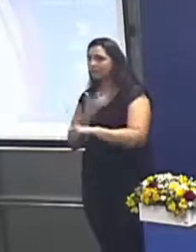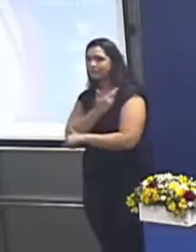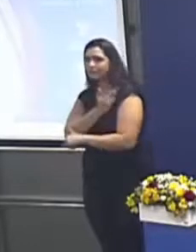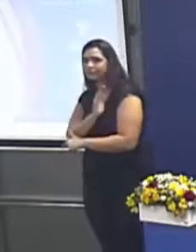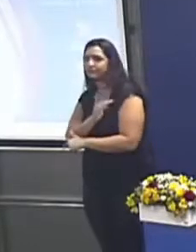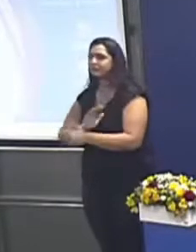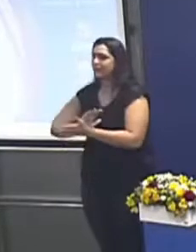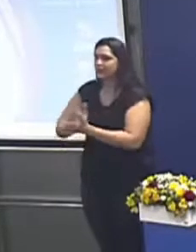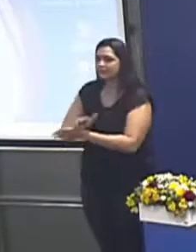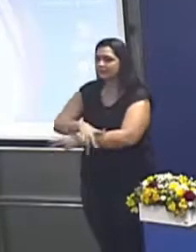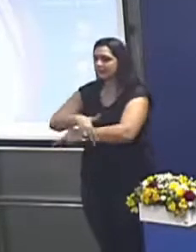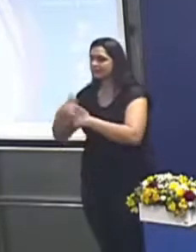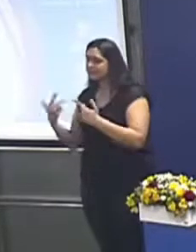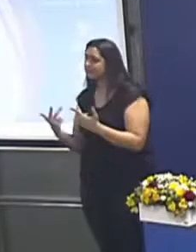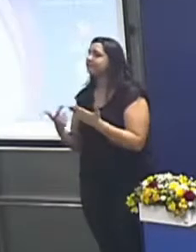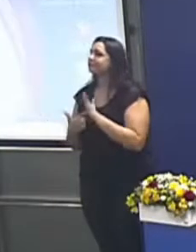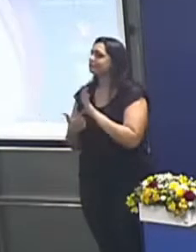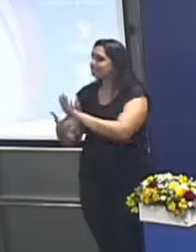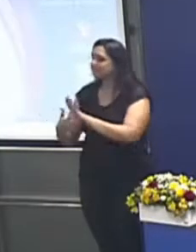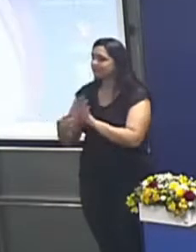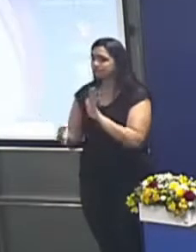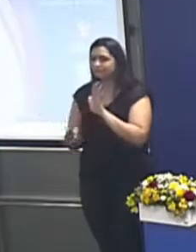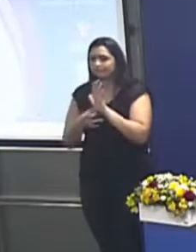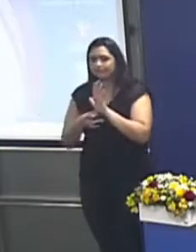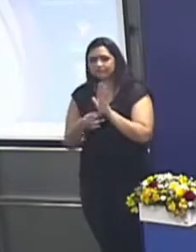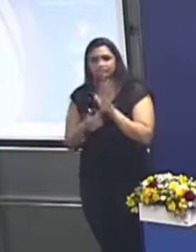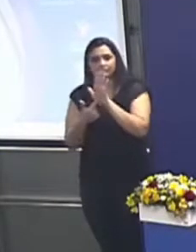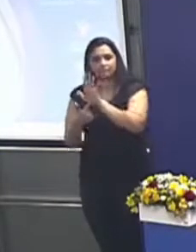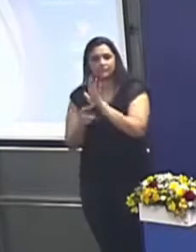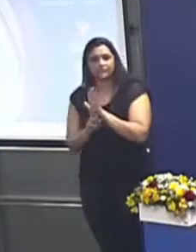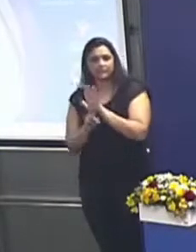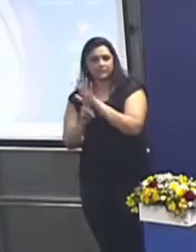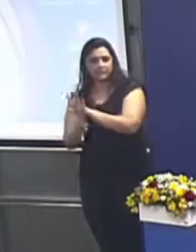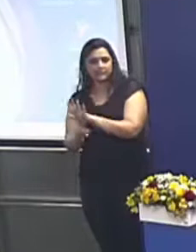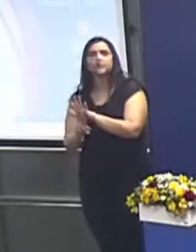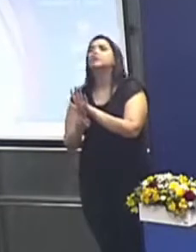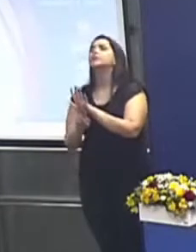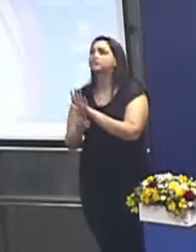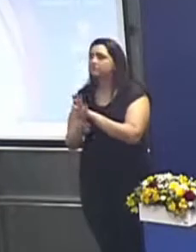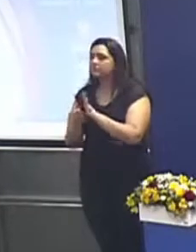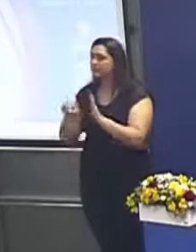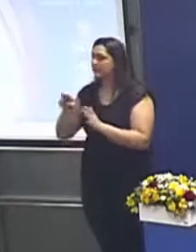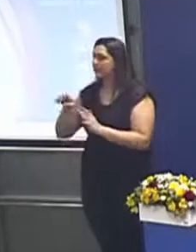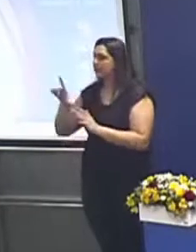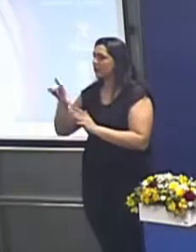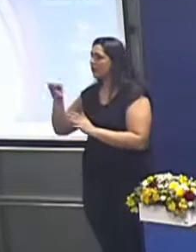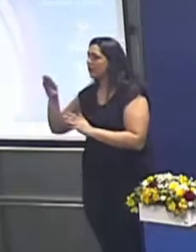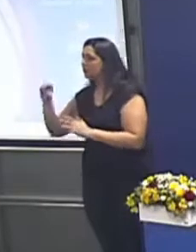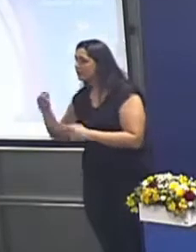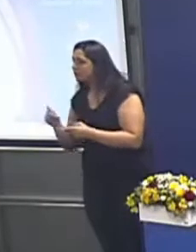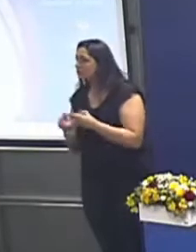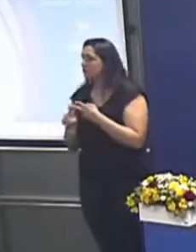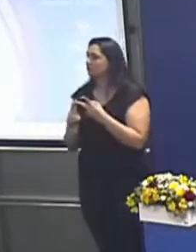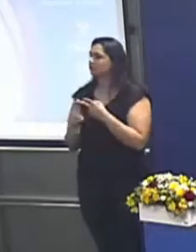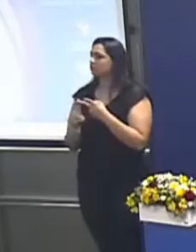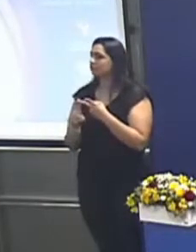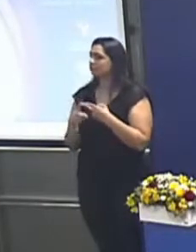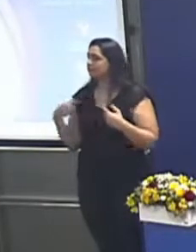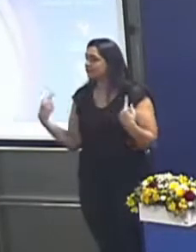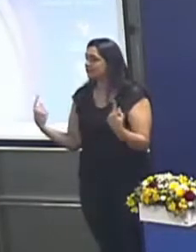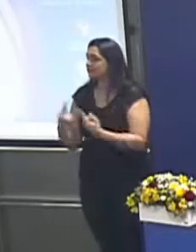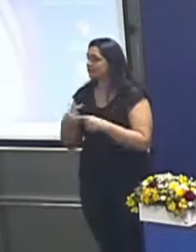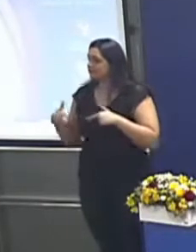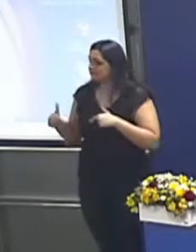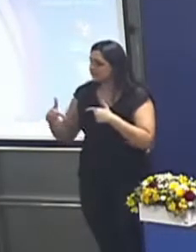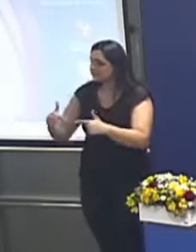fazer essa ação. Então, a presença e o registro dos representantes dos quilombos, dos representantes desta